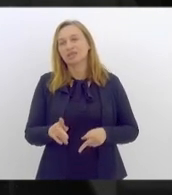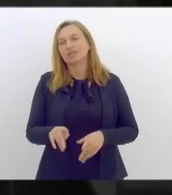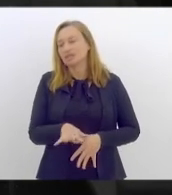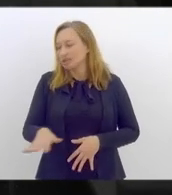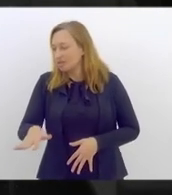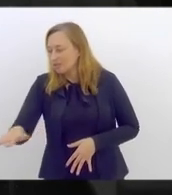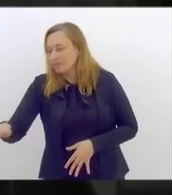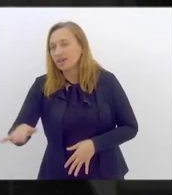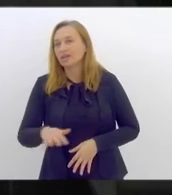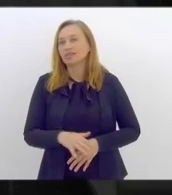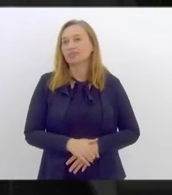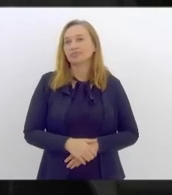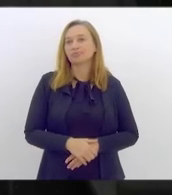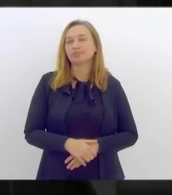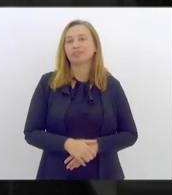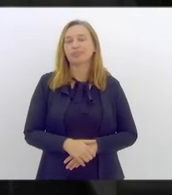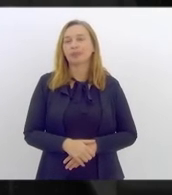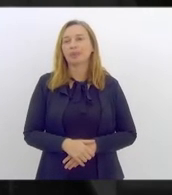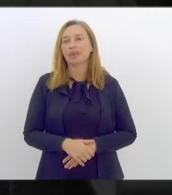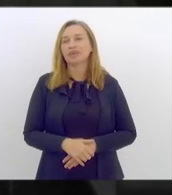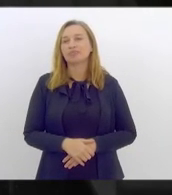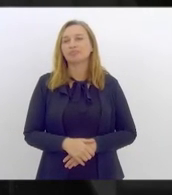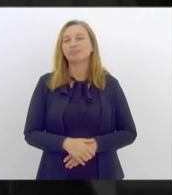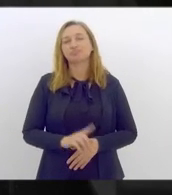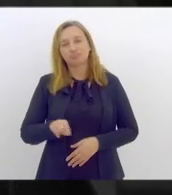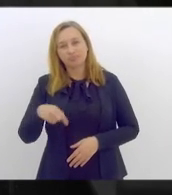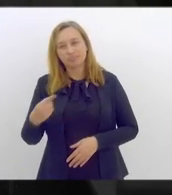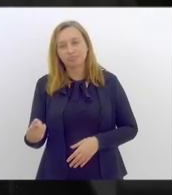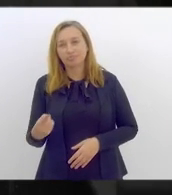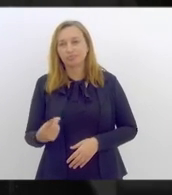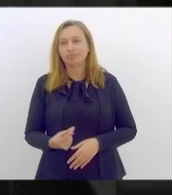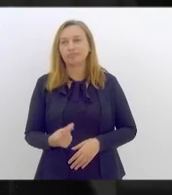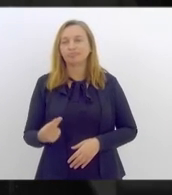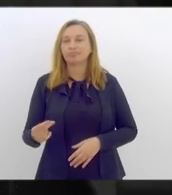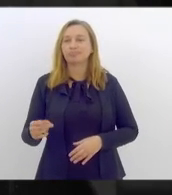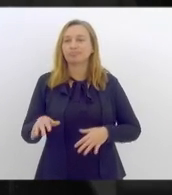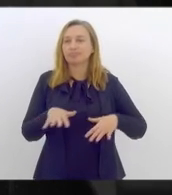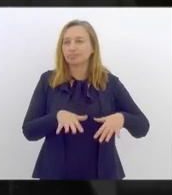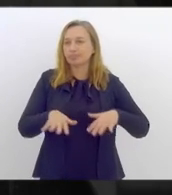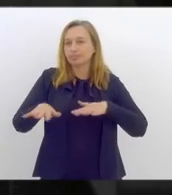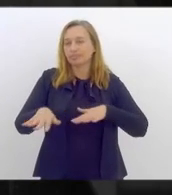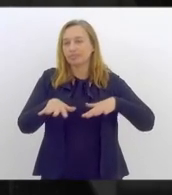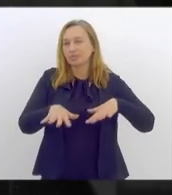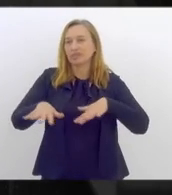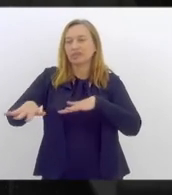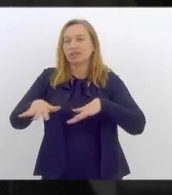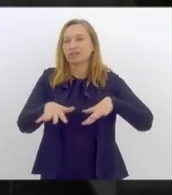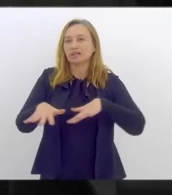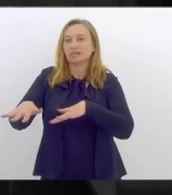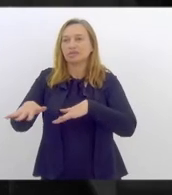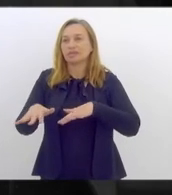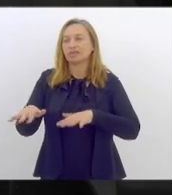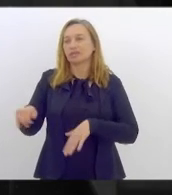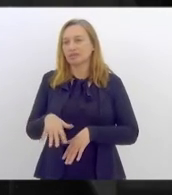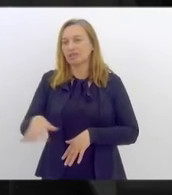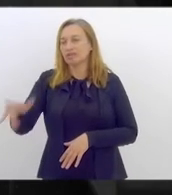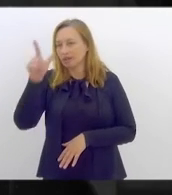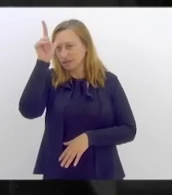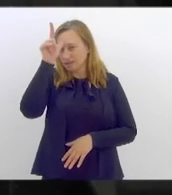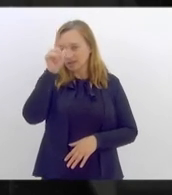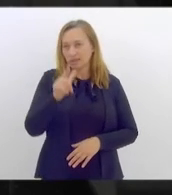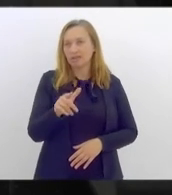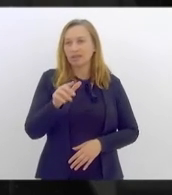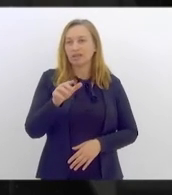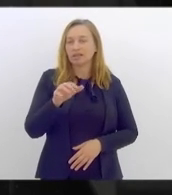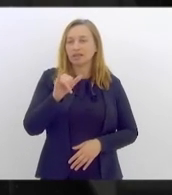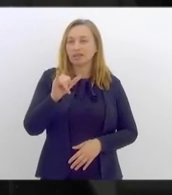de favela dos territórios ditos periféricos e depois dali seríamos encaminhada pelo pela comunidade do Alemão sobretudo ali na